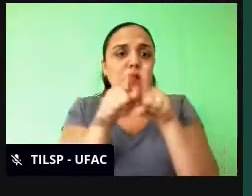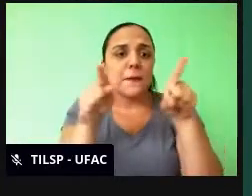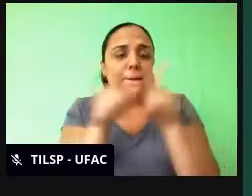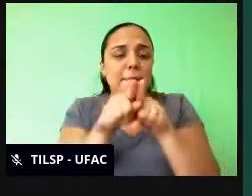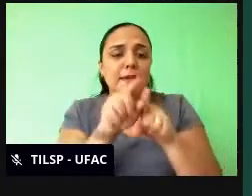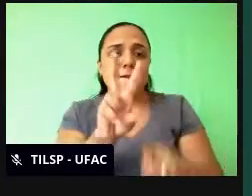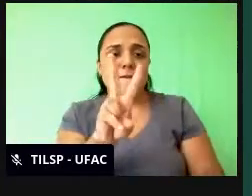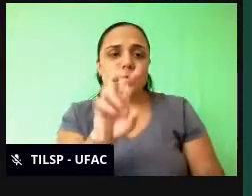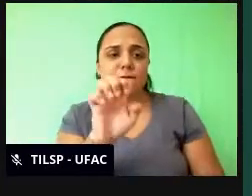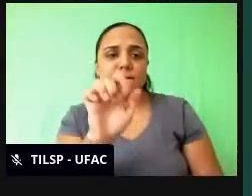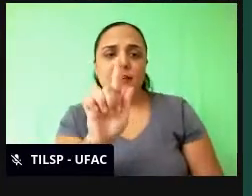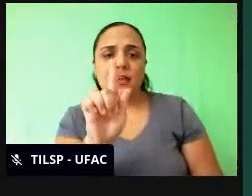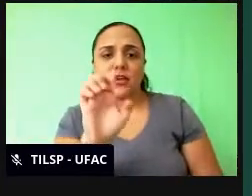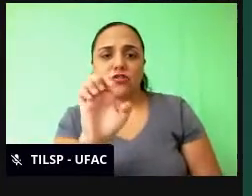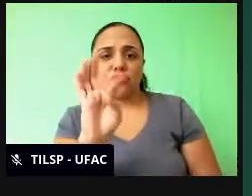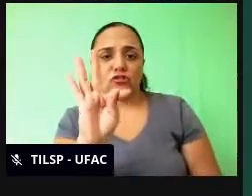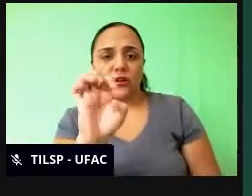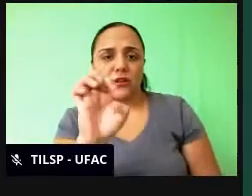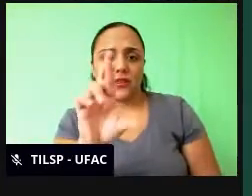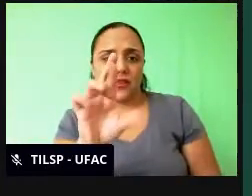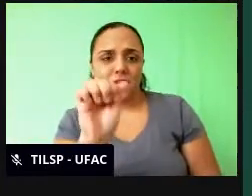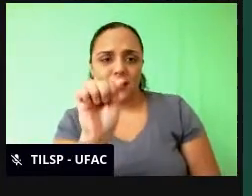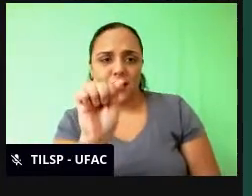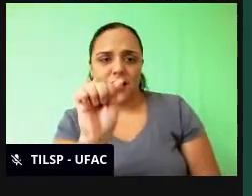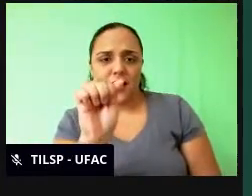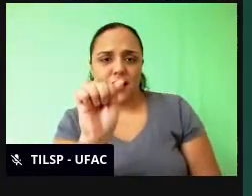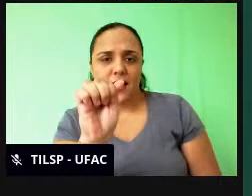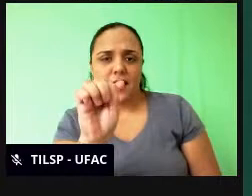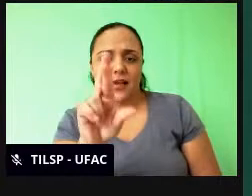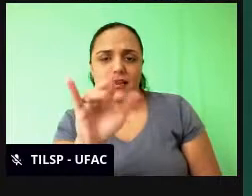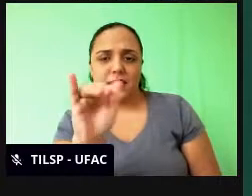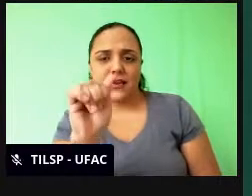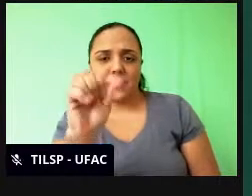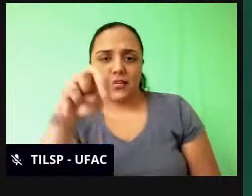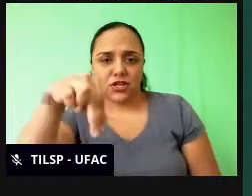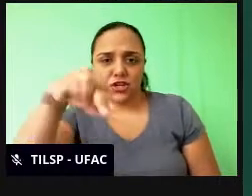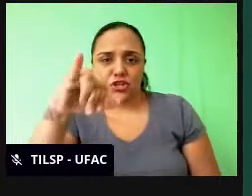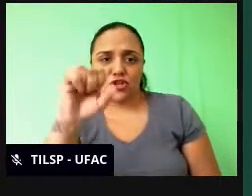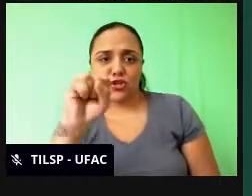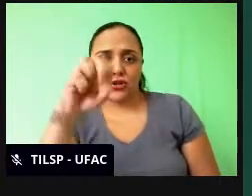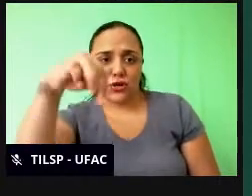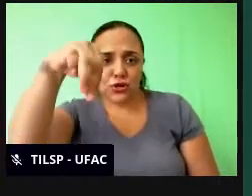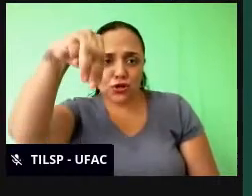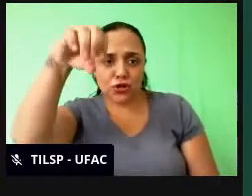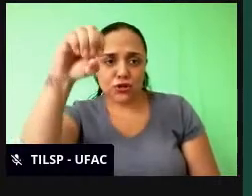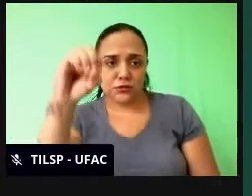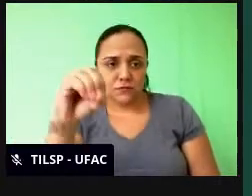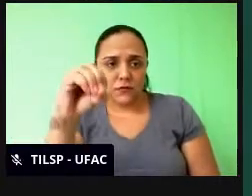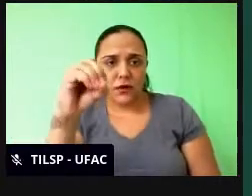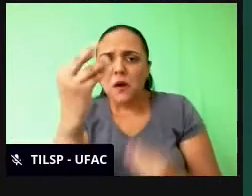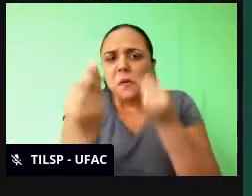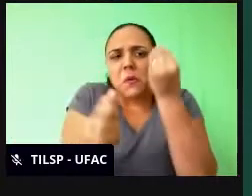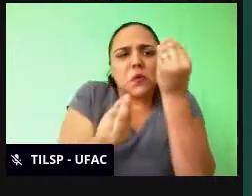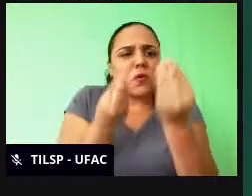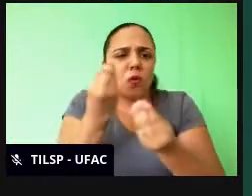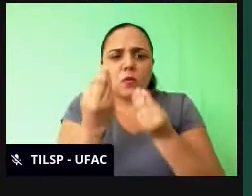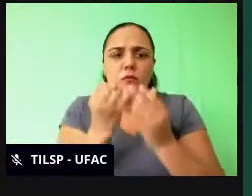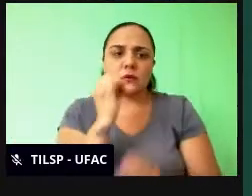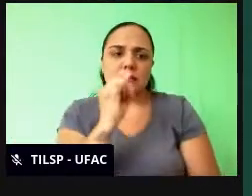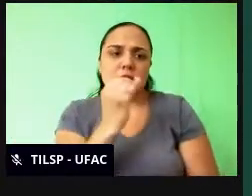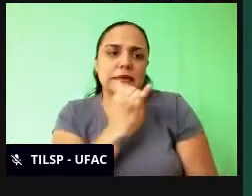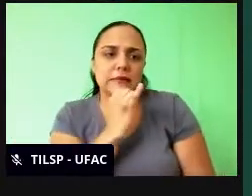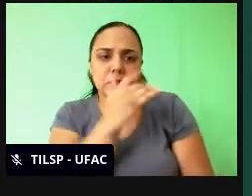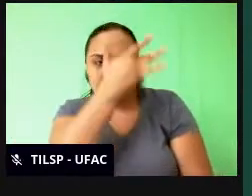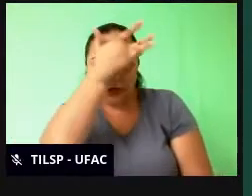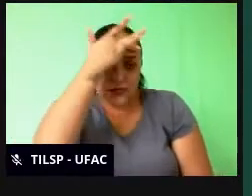vocês os principais aspectos que o nutricionista tem que saber quando for atender um indivíduo que é